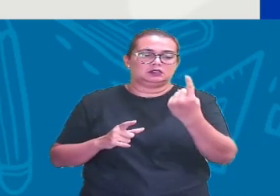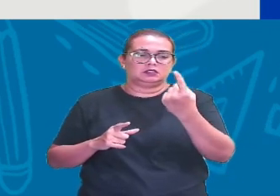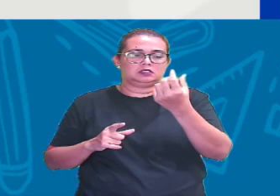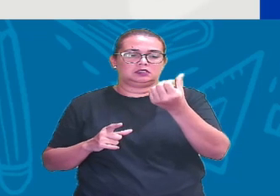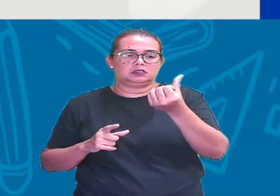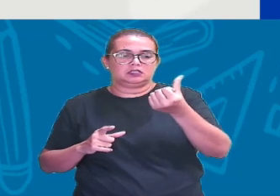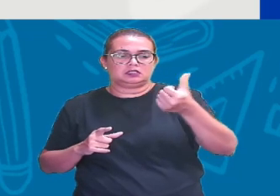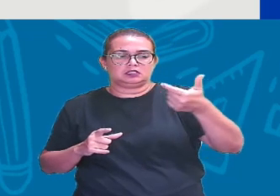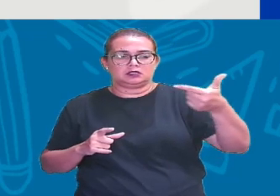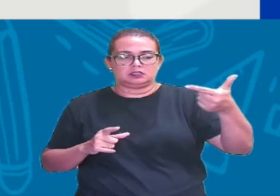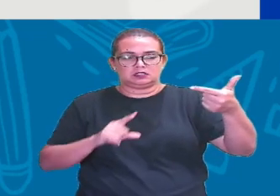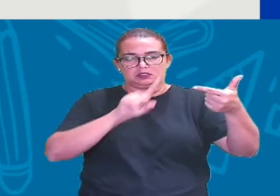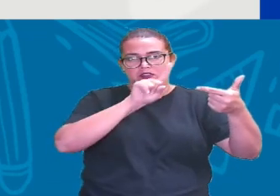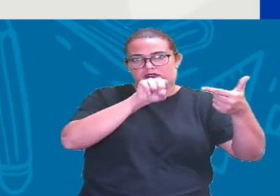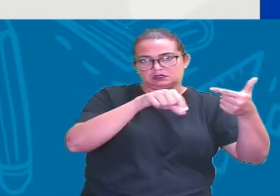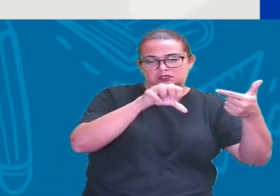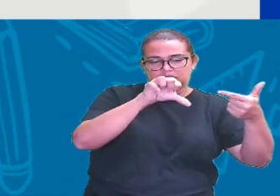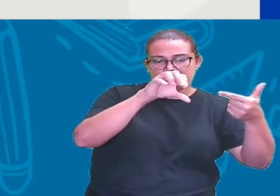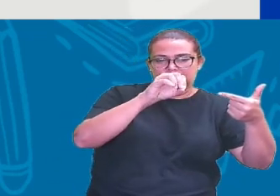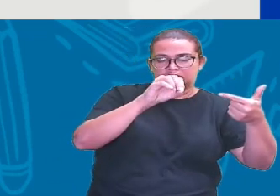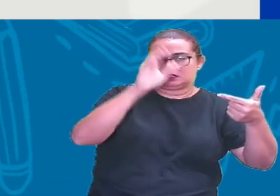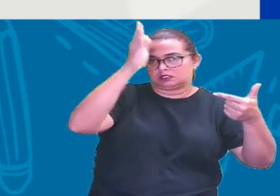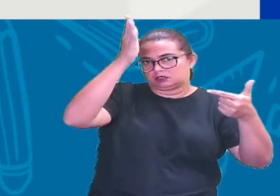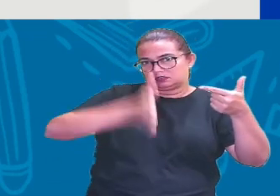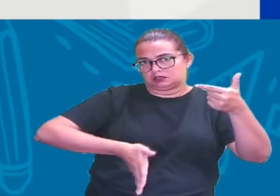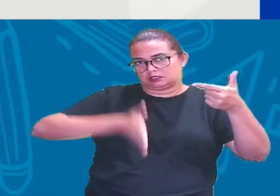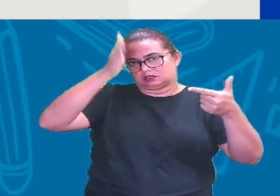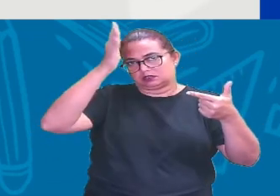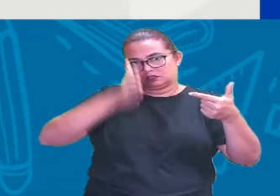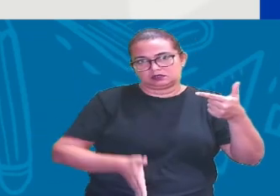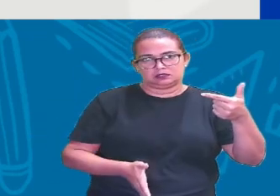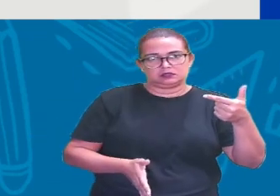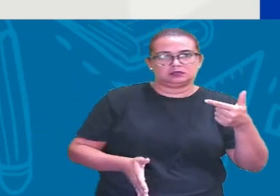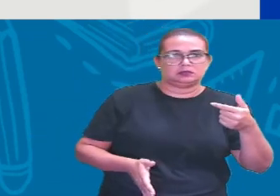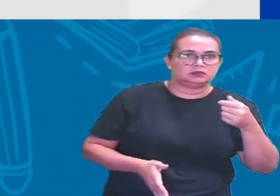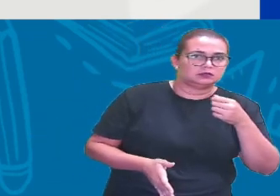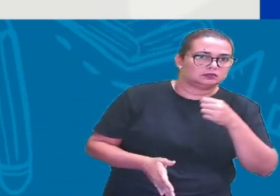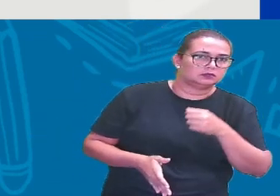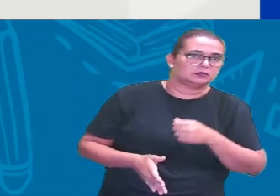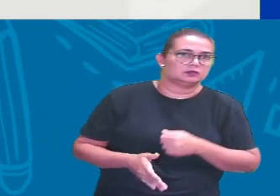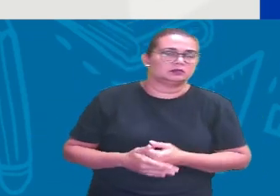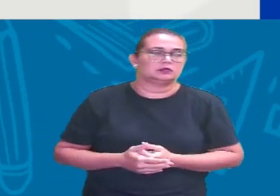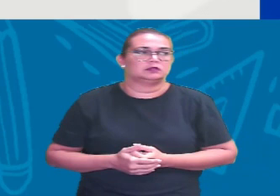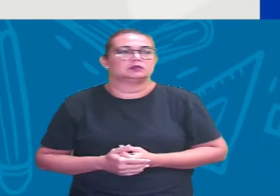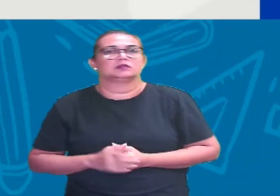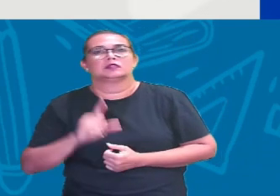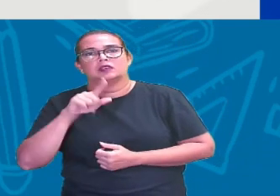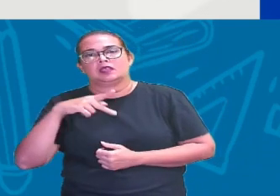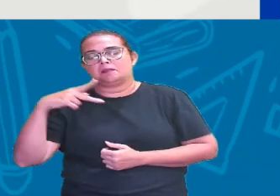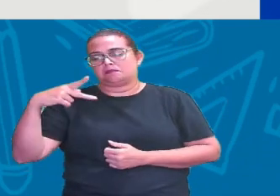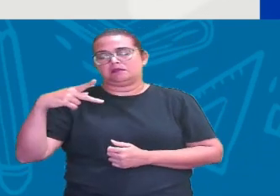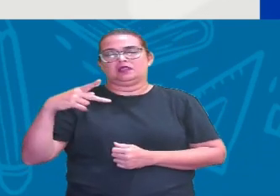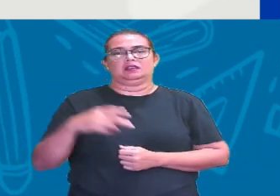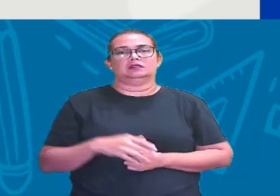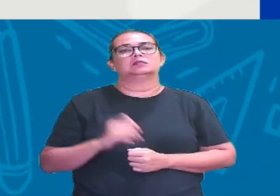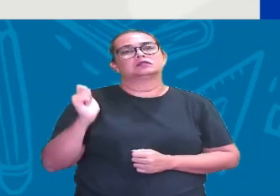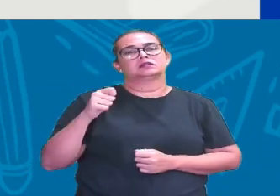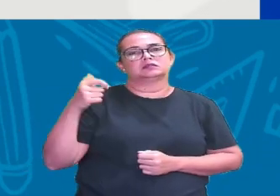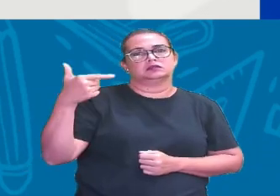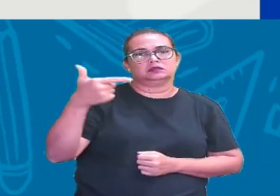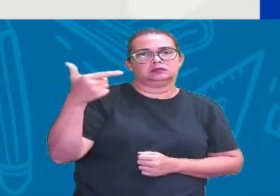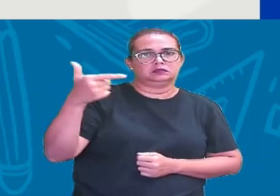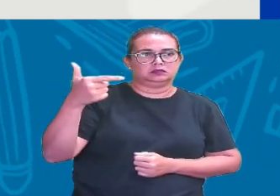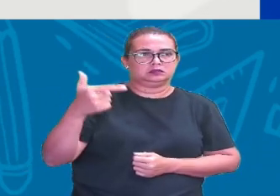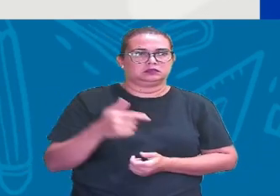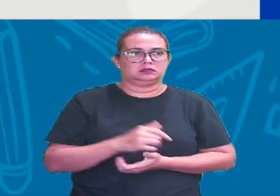162 e 90. Esses valores são números pares. Então, dá para dividir por